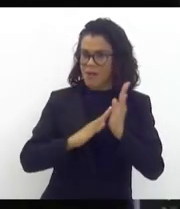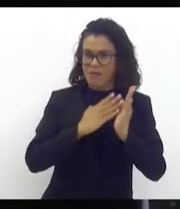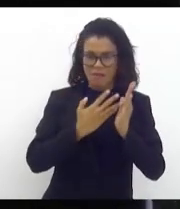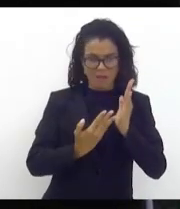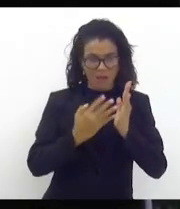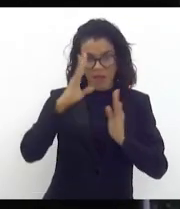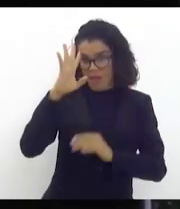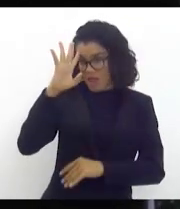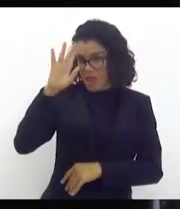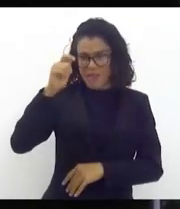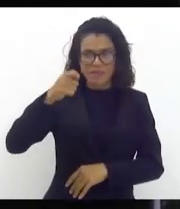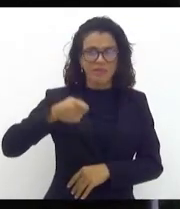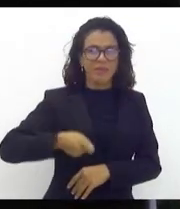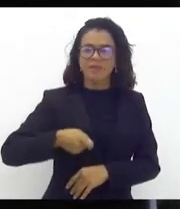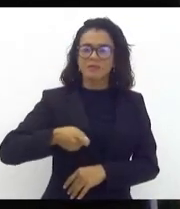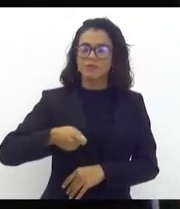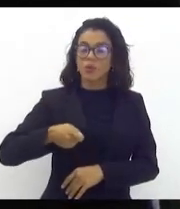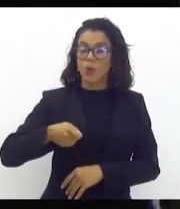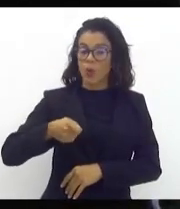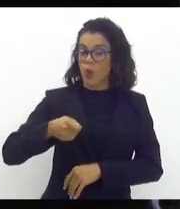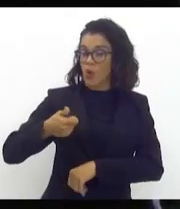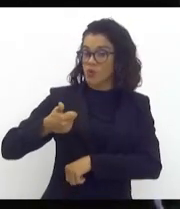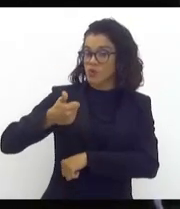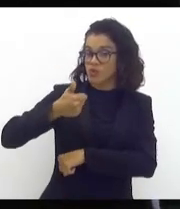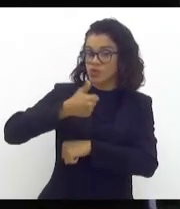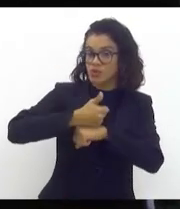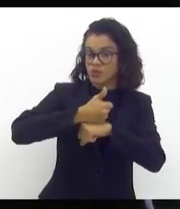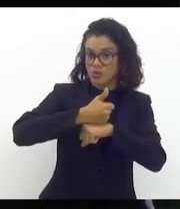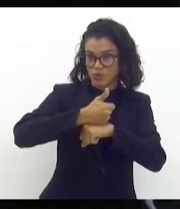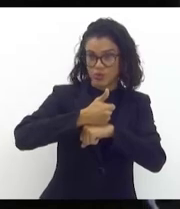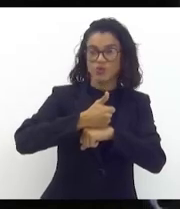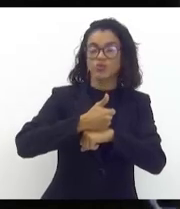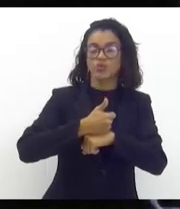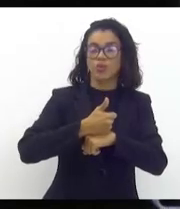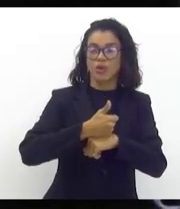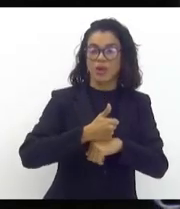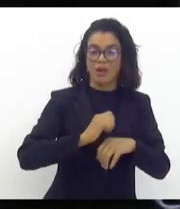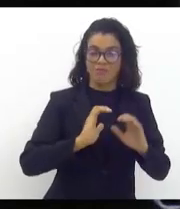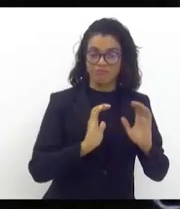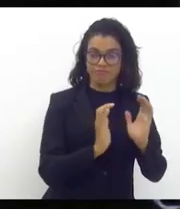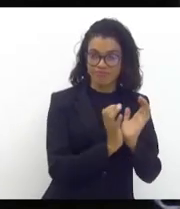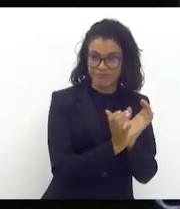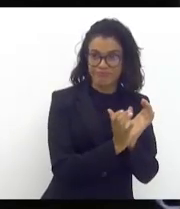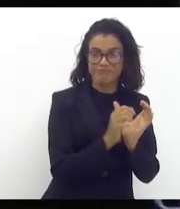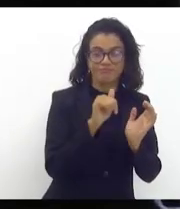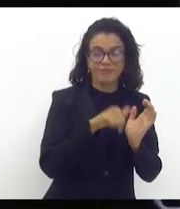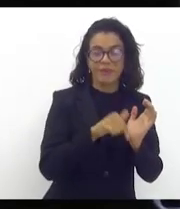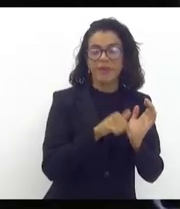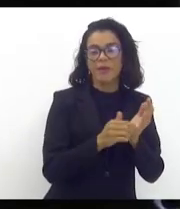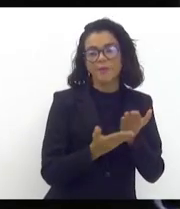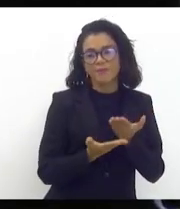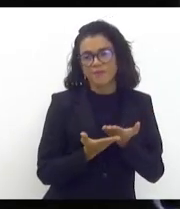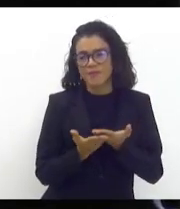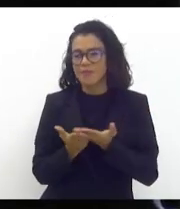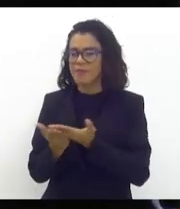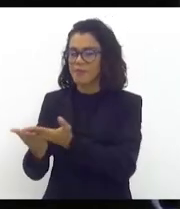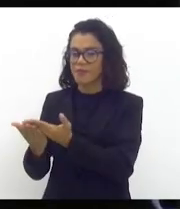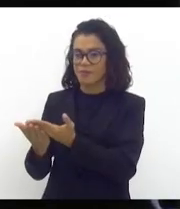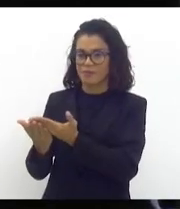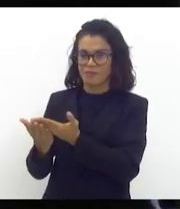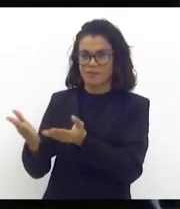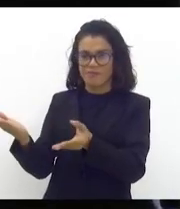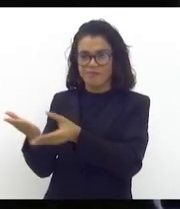determinação é que o titular da pasta encaminhe, né, as suas